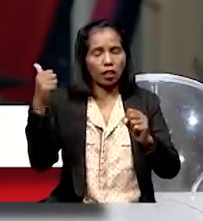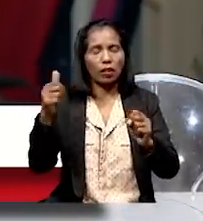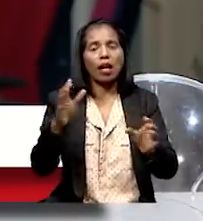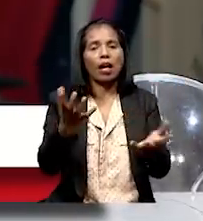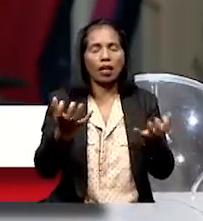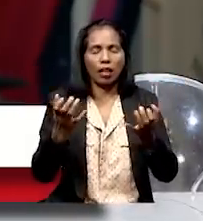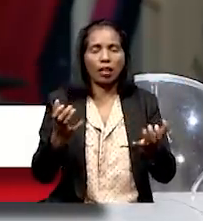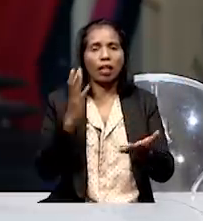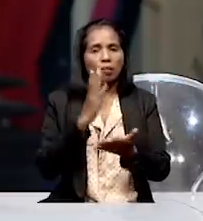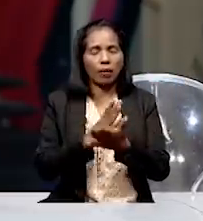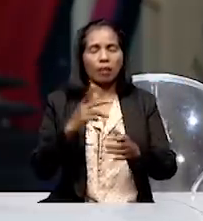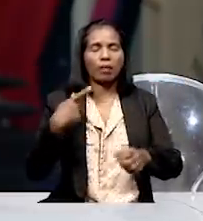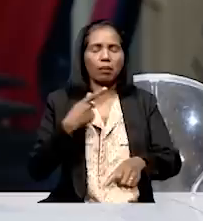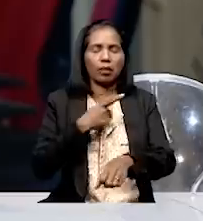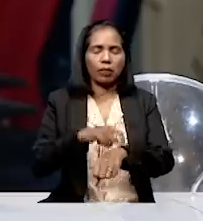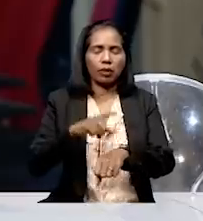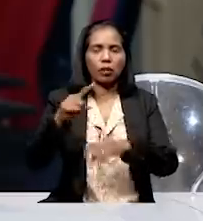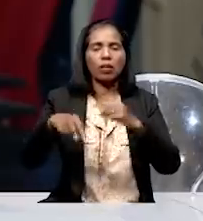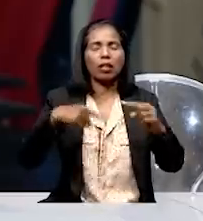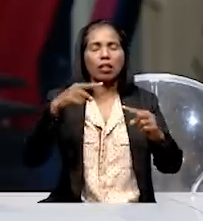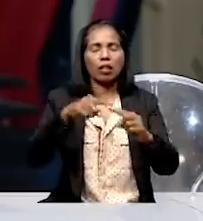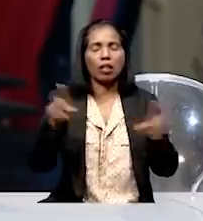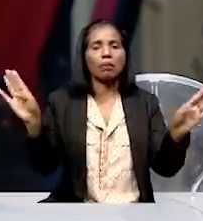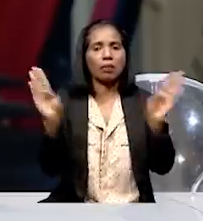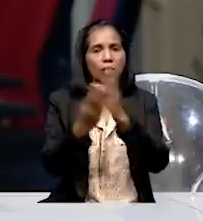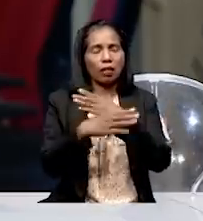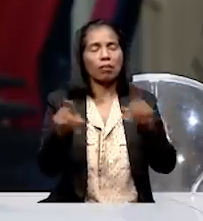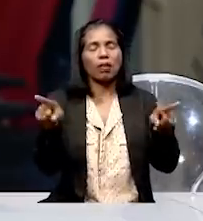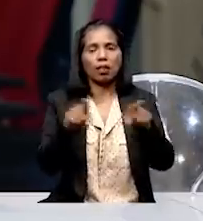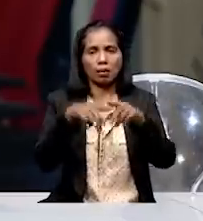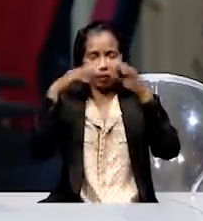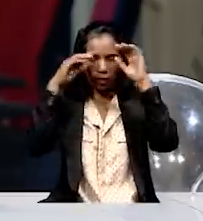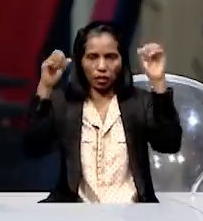Nacional, o hira eleito sai presidente da República.